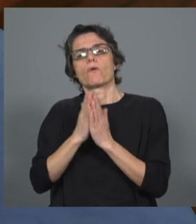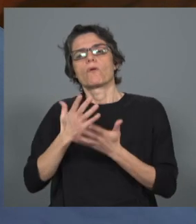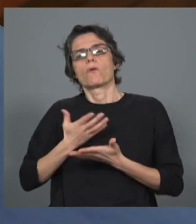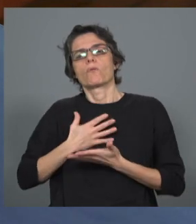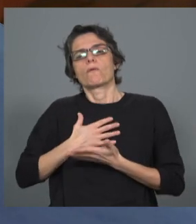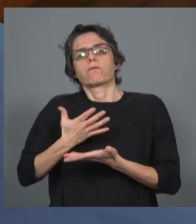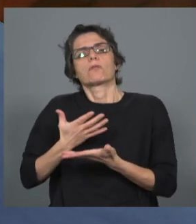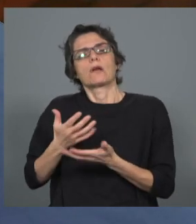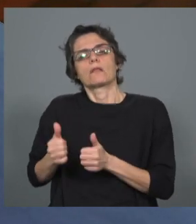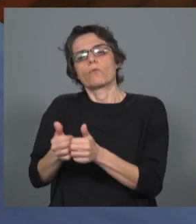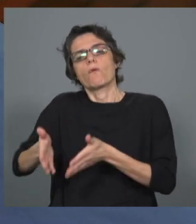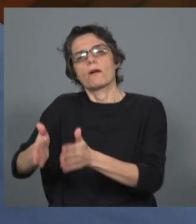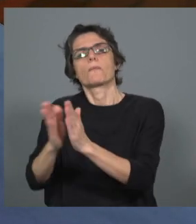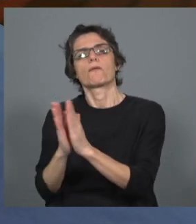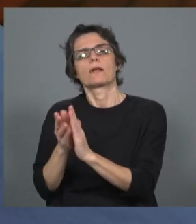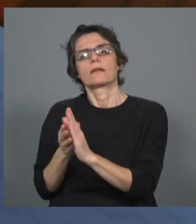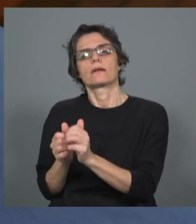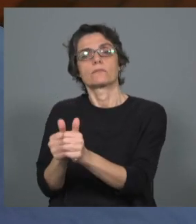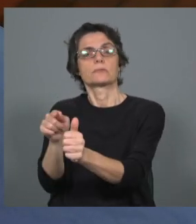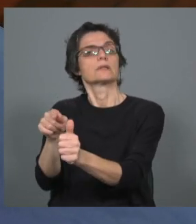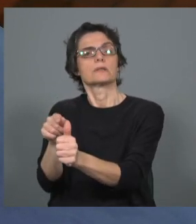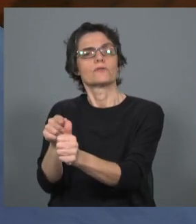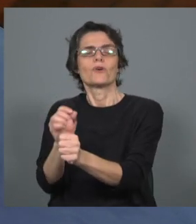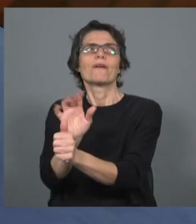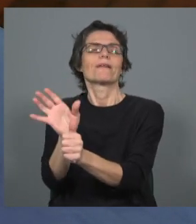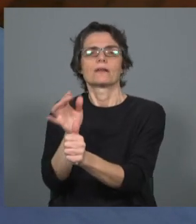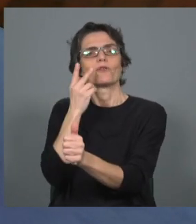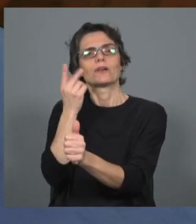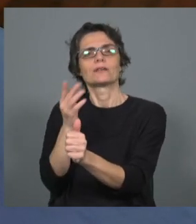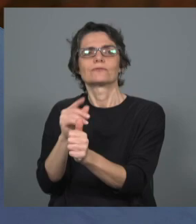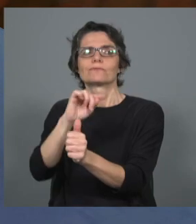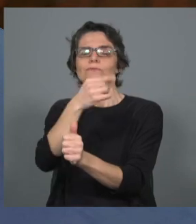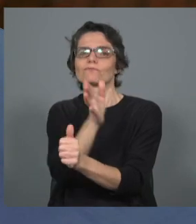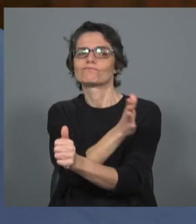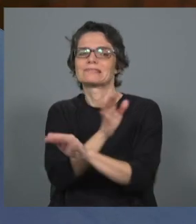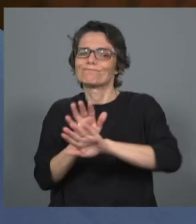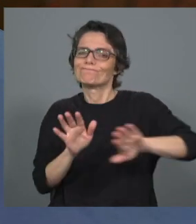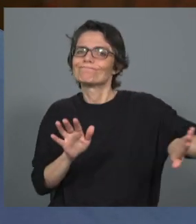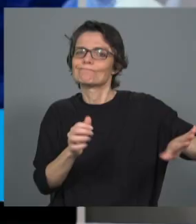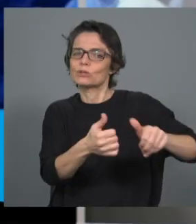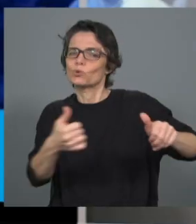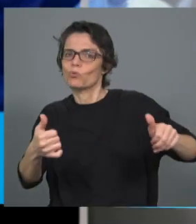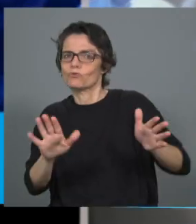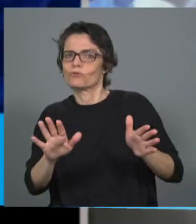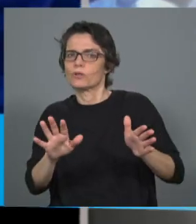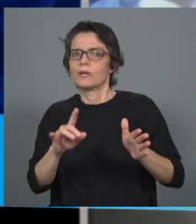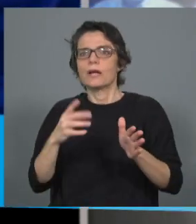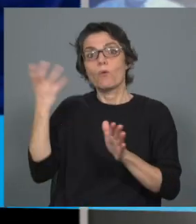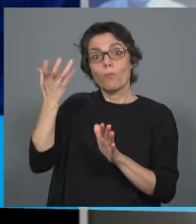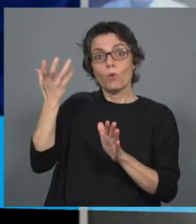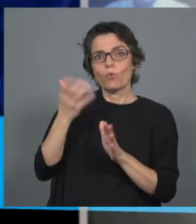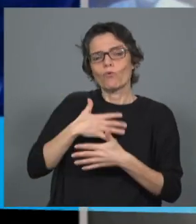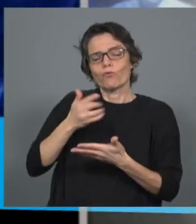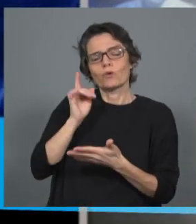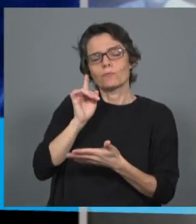não é? Com esta semana. É necessário criarmos, não quer dizer que não exista, mas irmos aprofundando esta cultura vocacional e percebermos